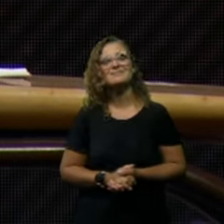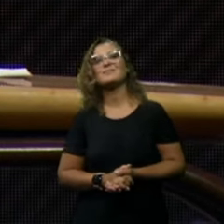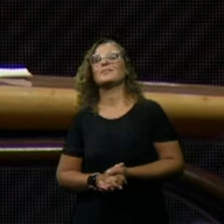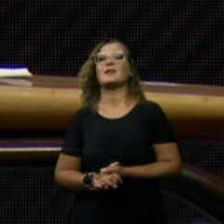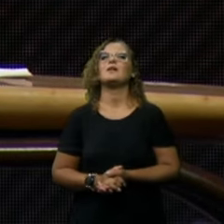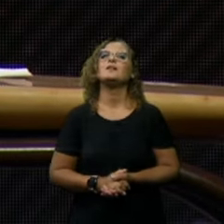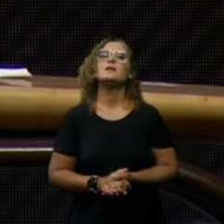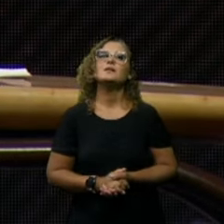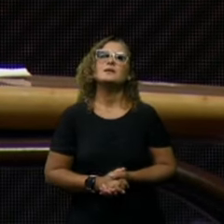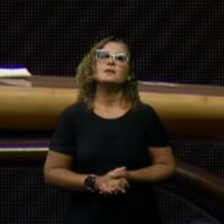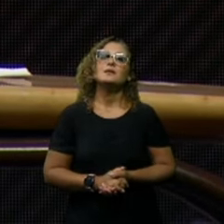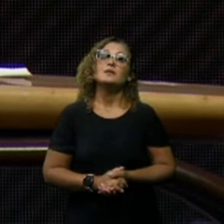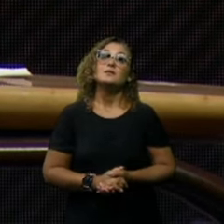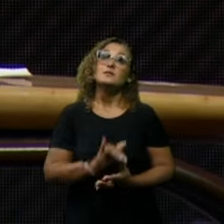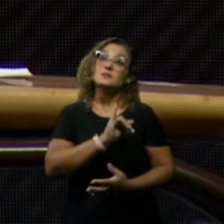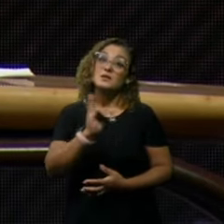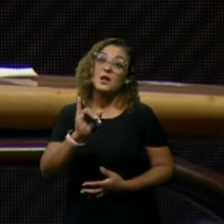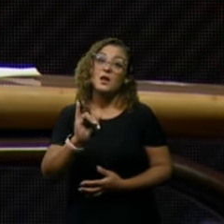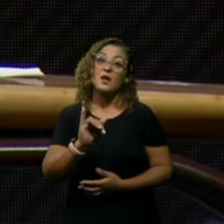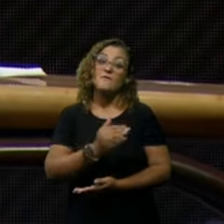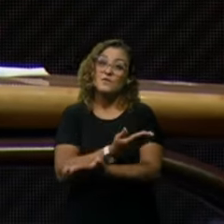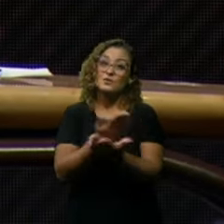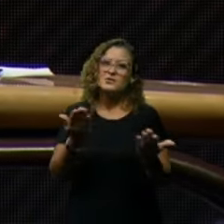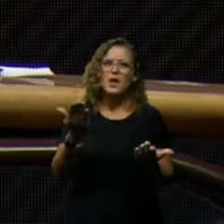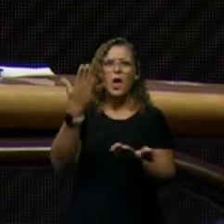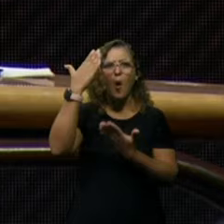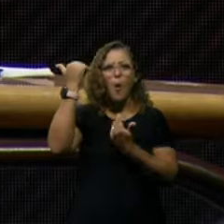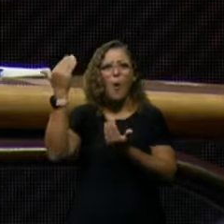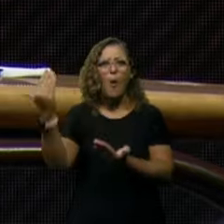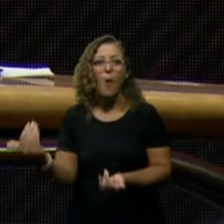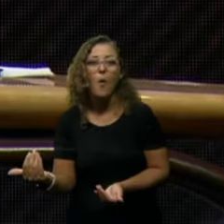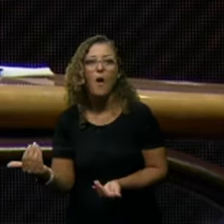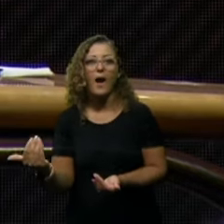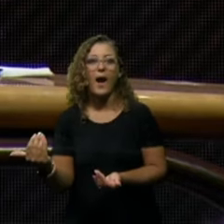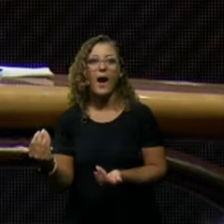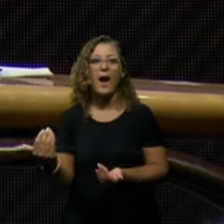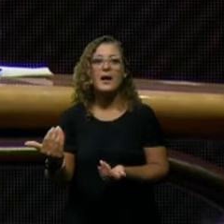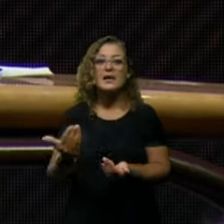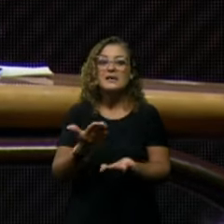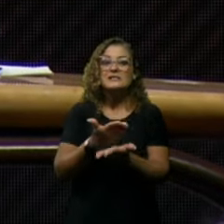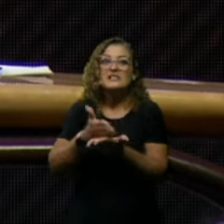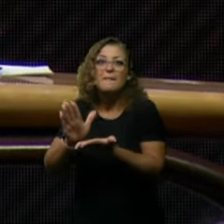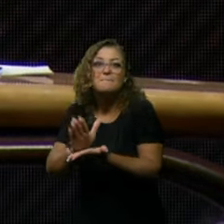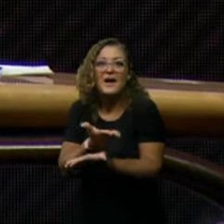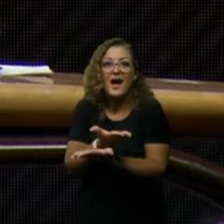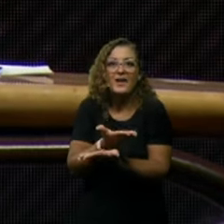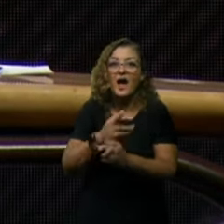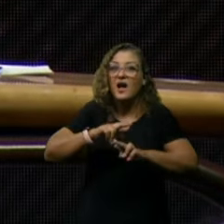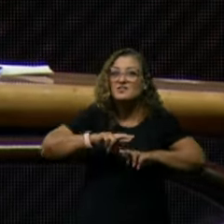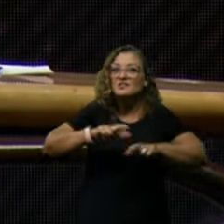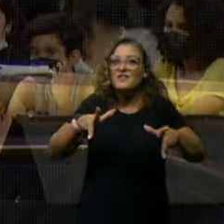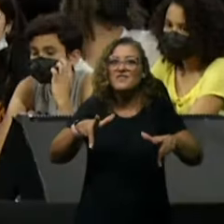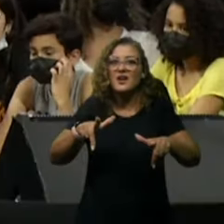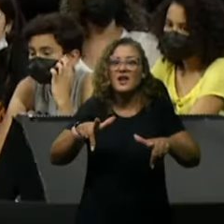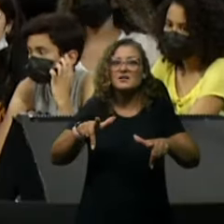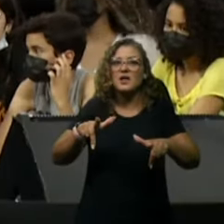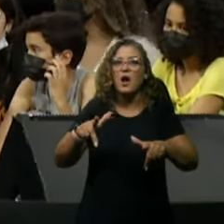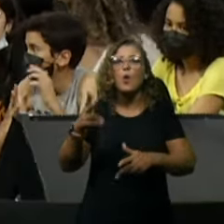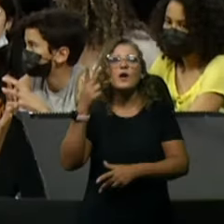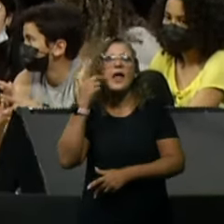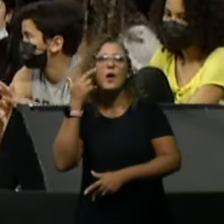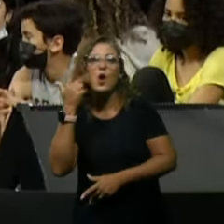quando você honra a Deus quando você faz a diferença daquilo que é normal para o especial a palavra de Deus diz